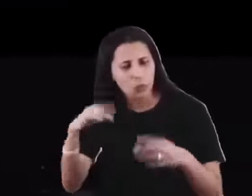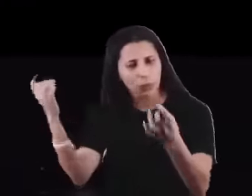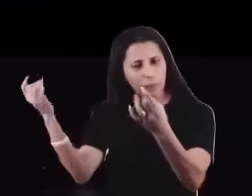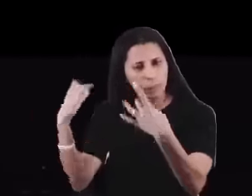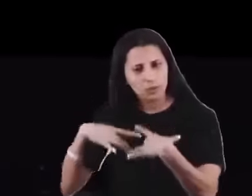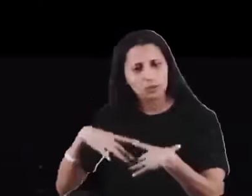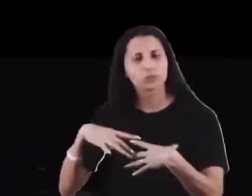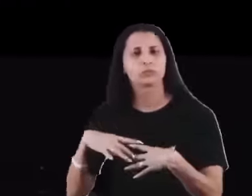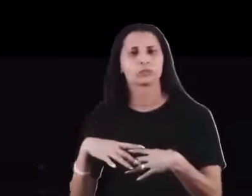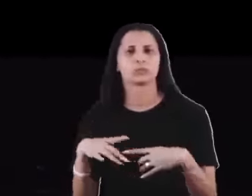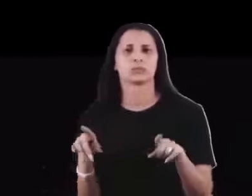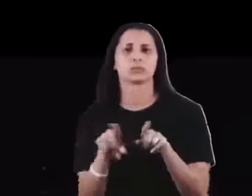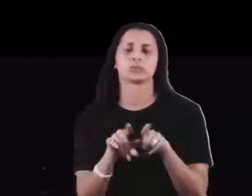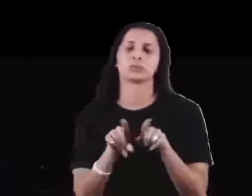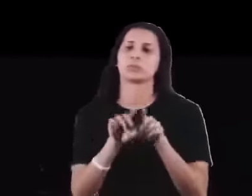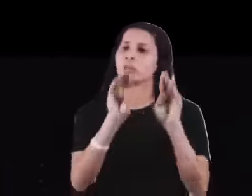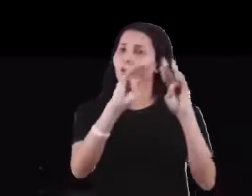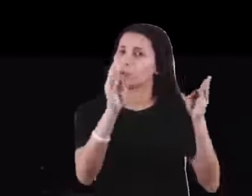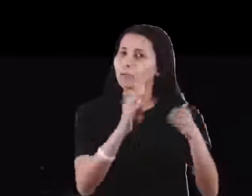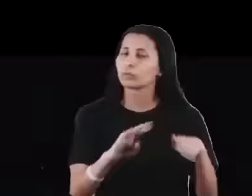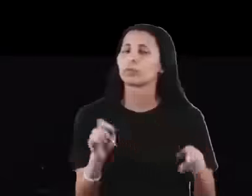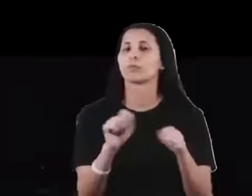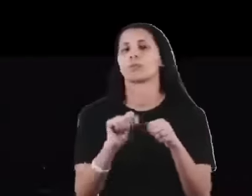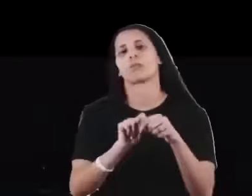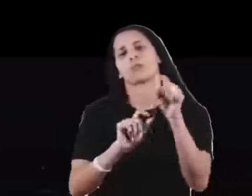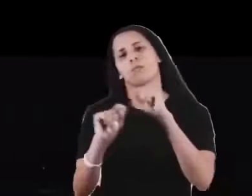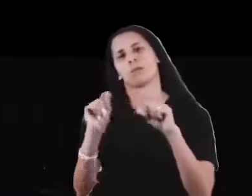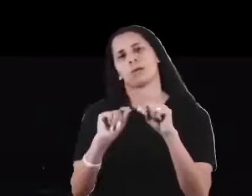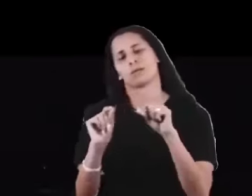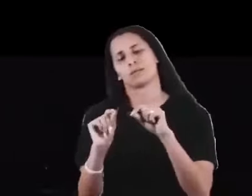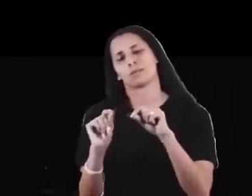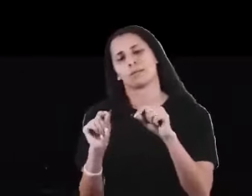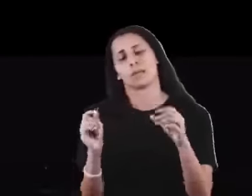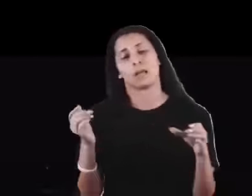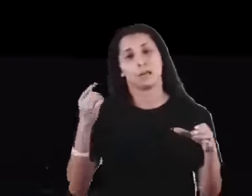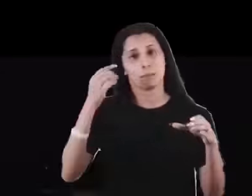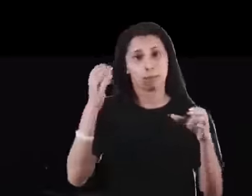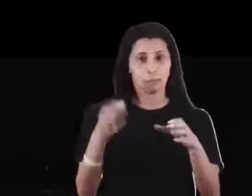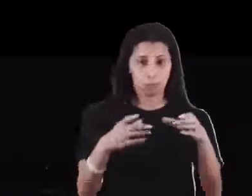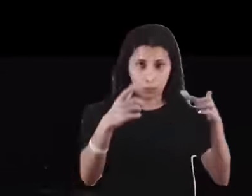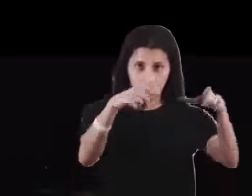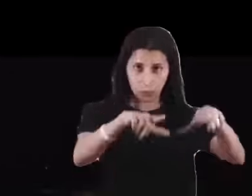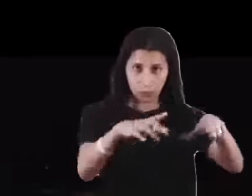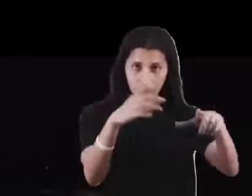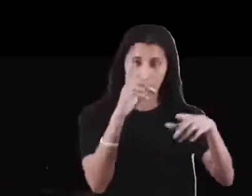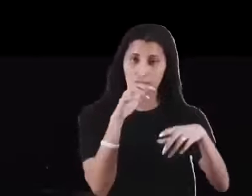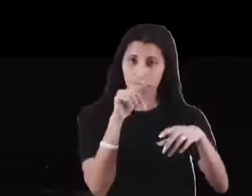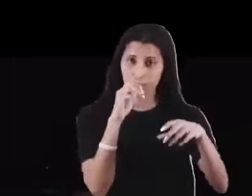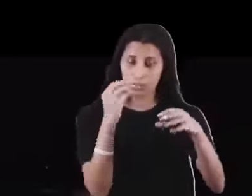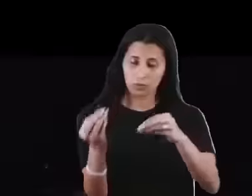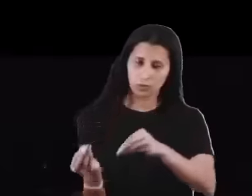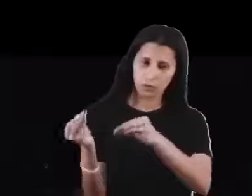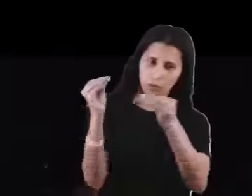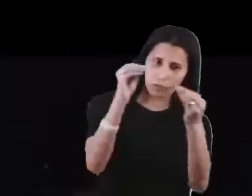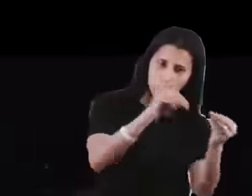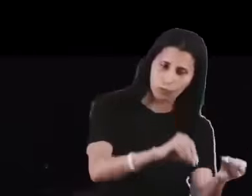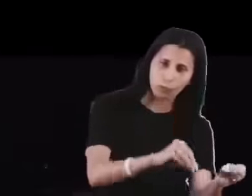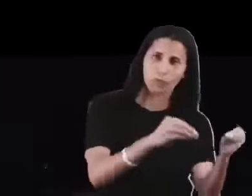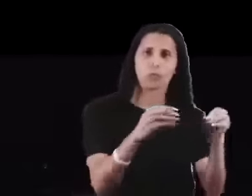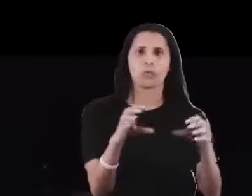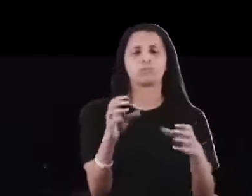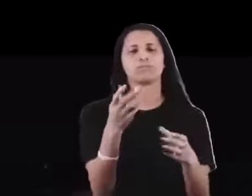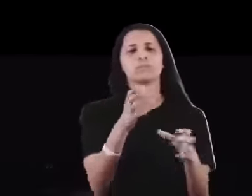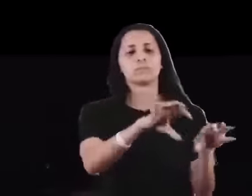e com aquele mesmo objeto ela despejou dentro da fonte e tirou água para dar o seu filho Deus vai